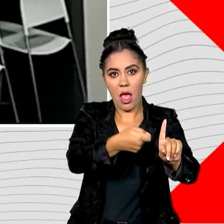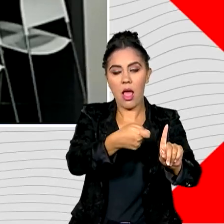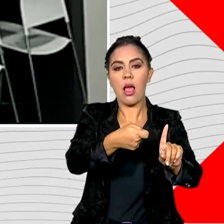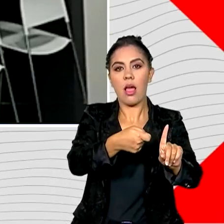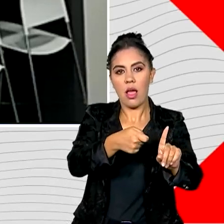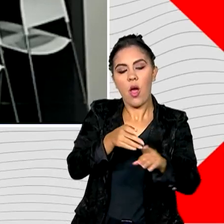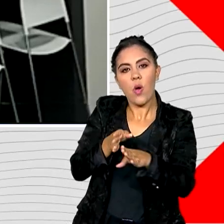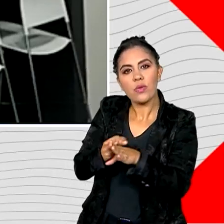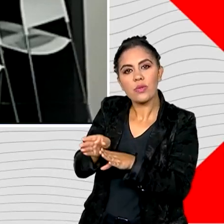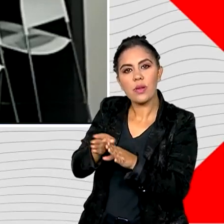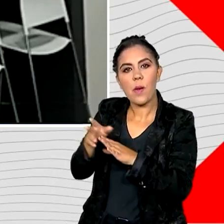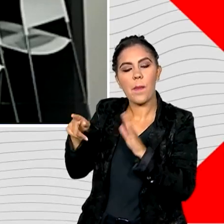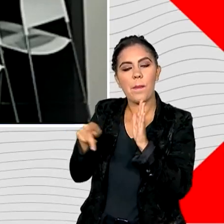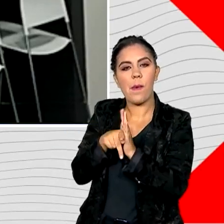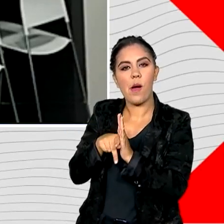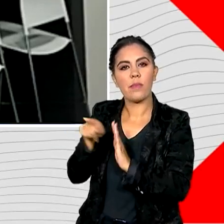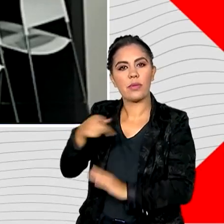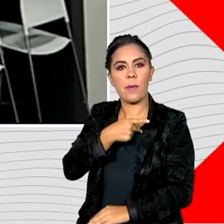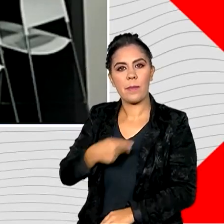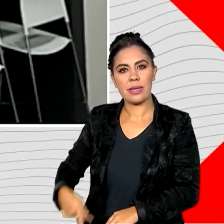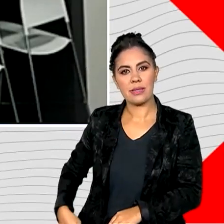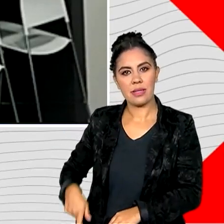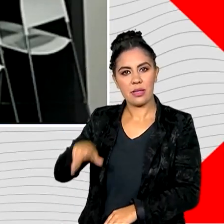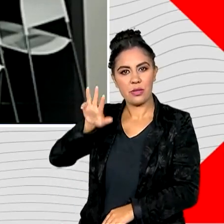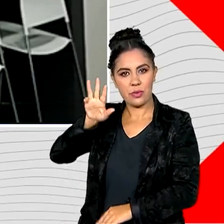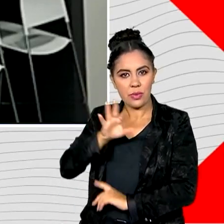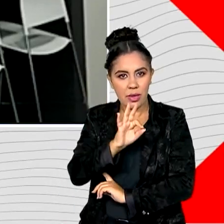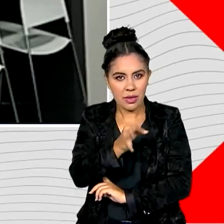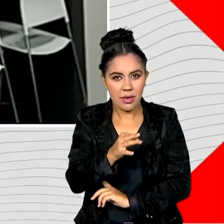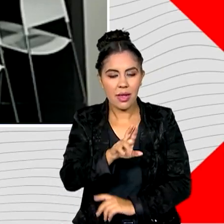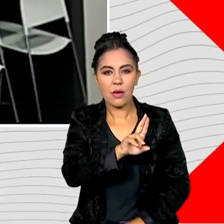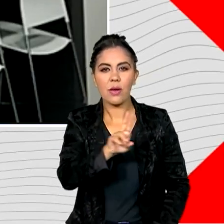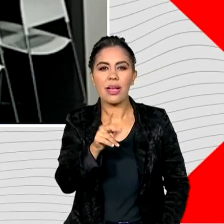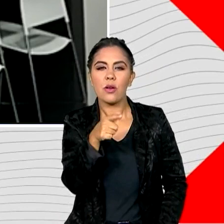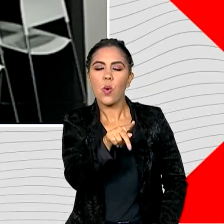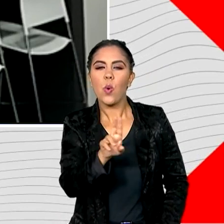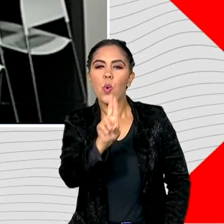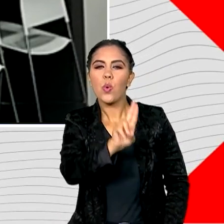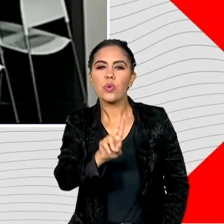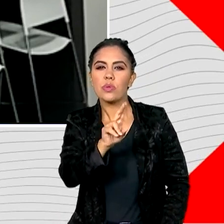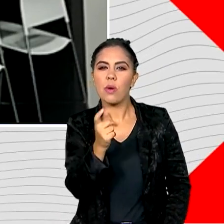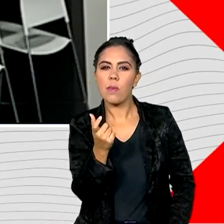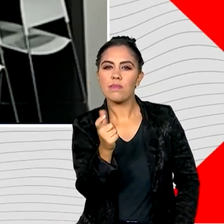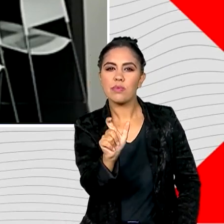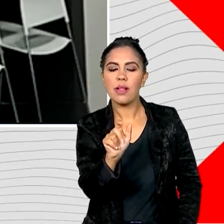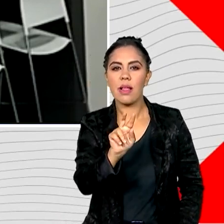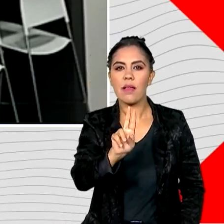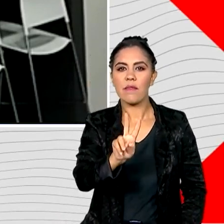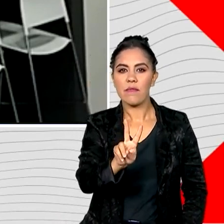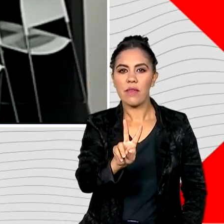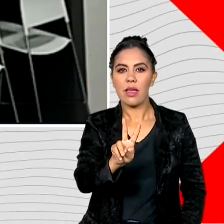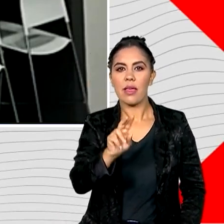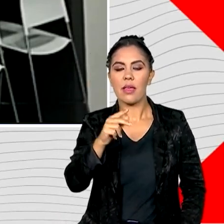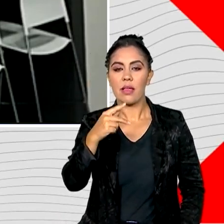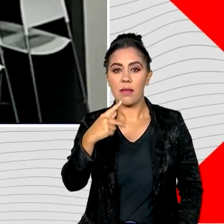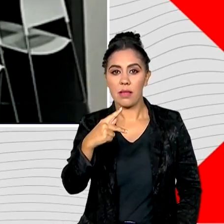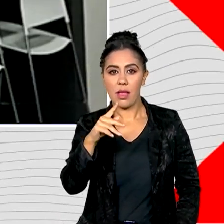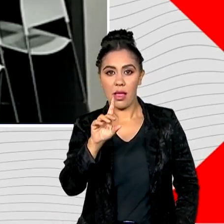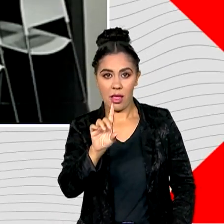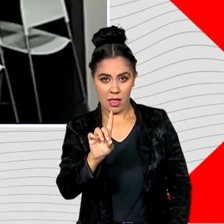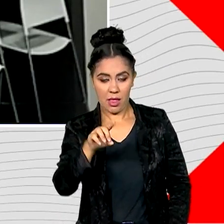Inclusive usou a sigla ali falando que é VDM. Na reunião ministerial, alguns ministros